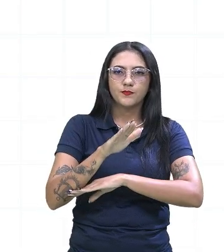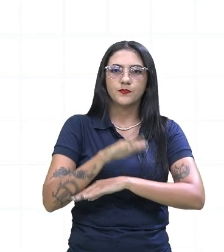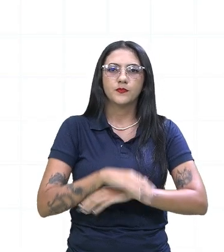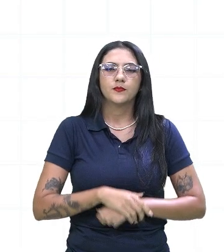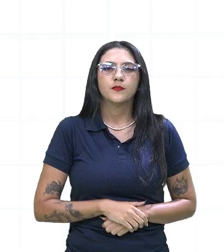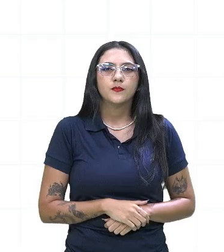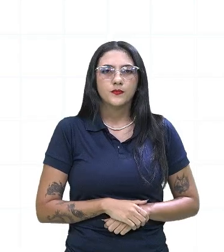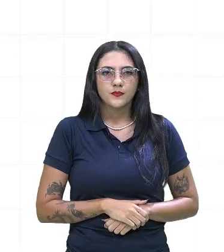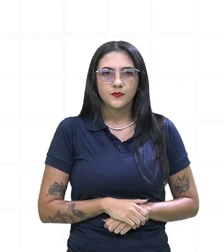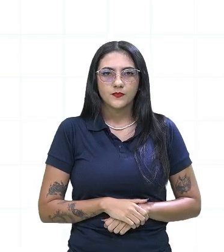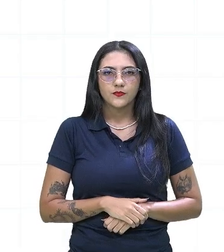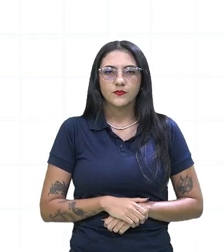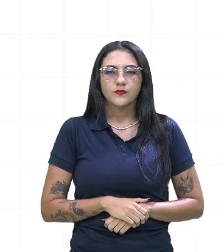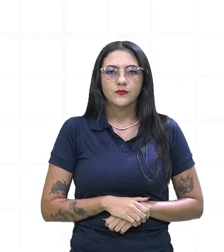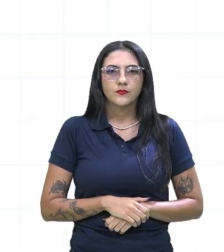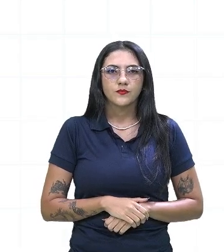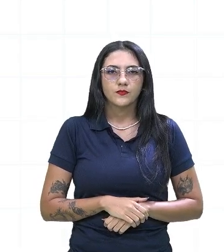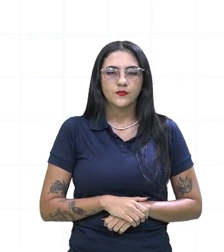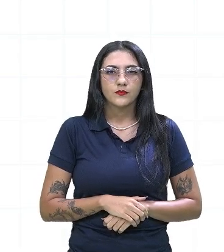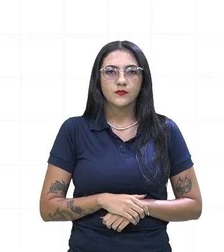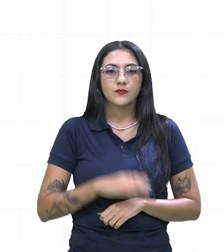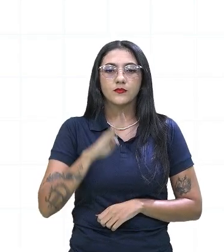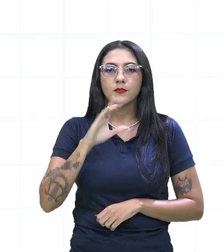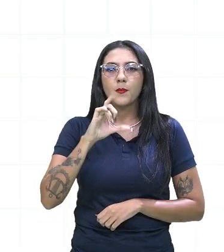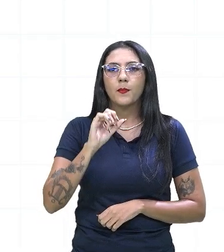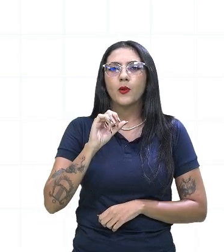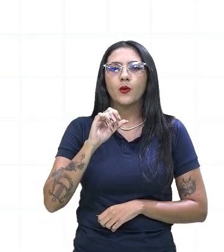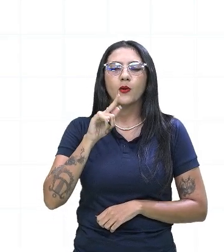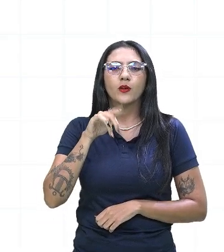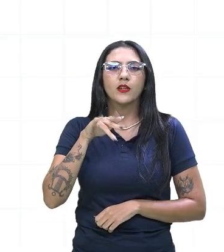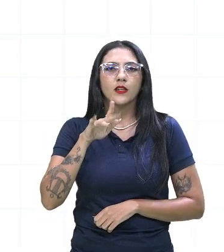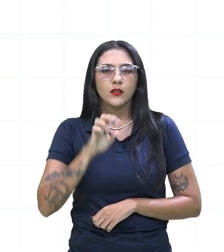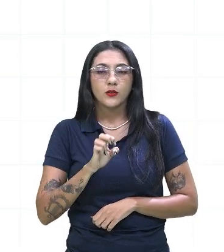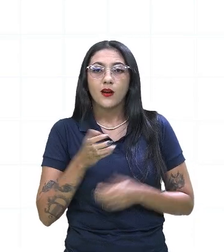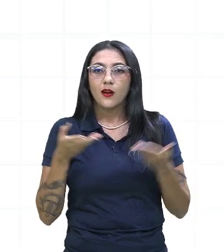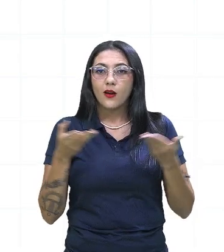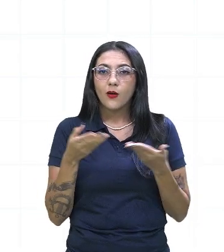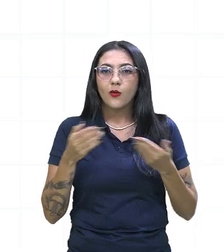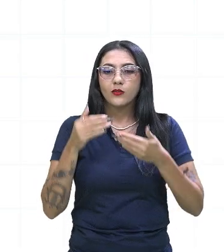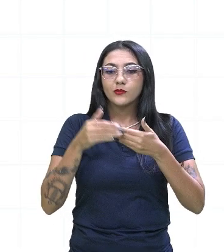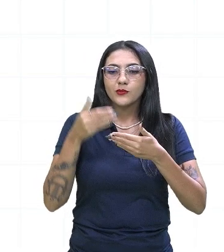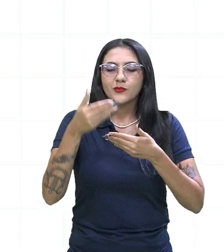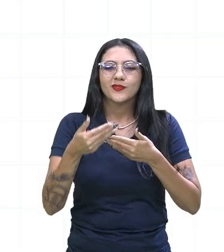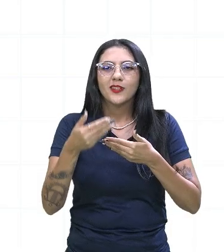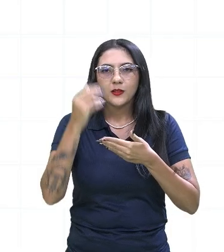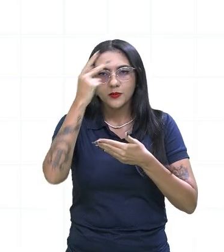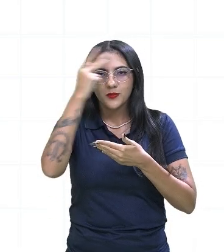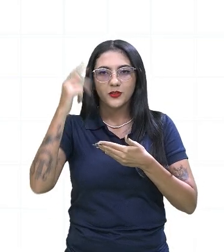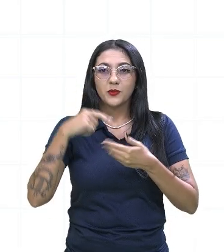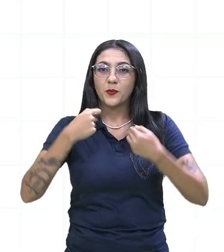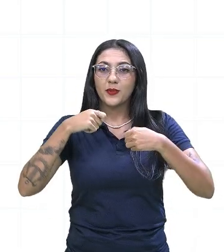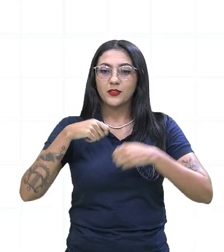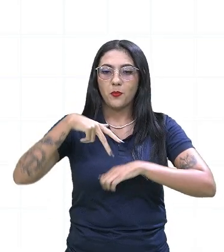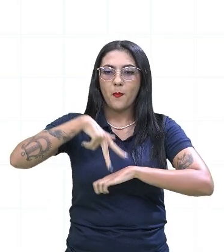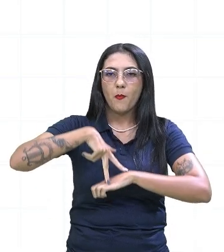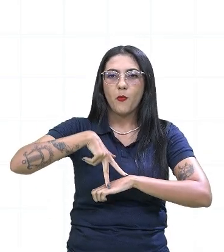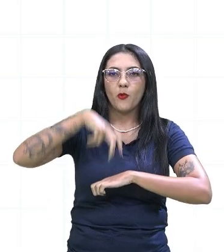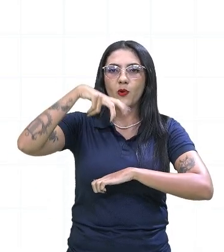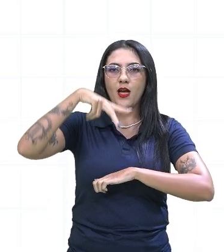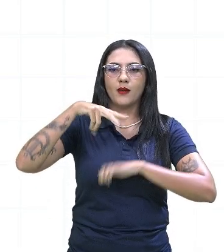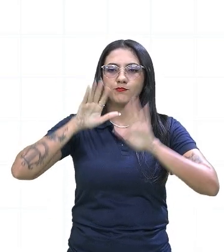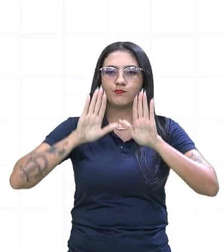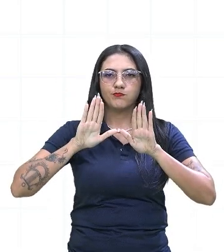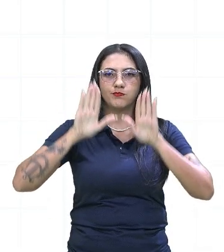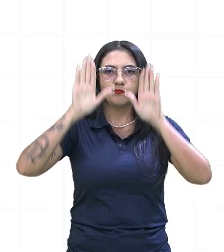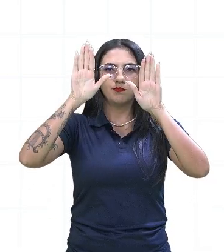vai ser o fundamento usado para erguer as mãos, né? Os atletas erguem as mãos no salto, acima da